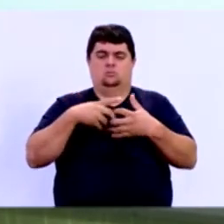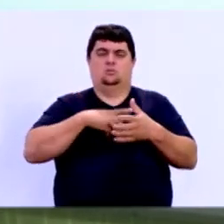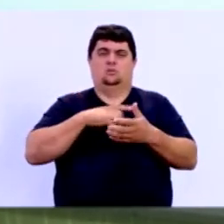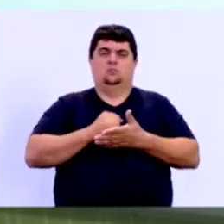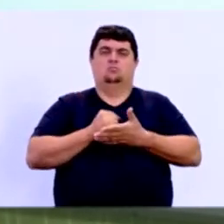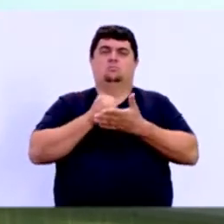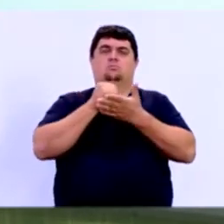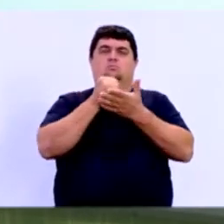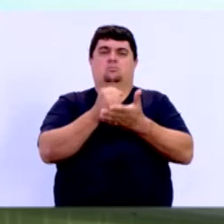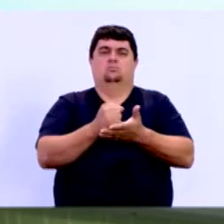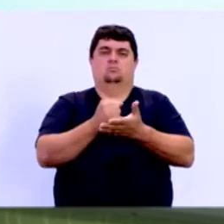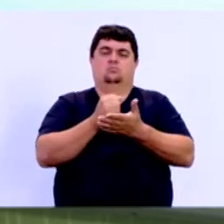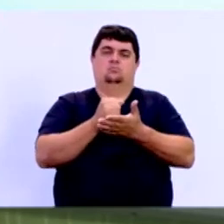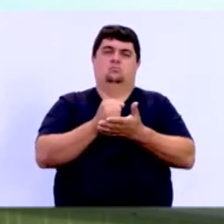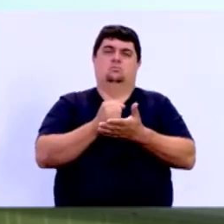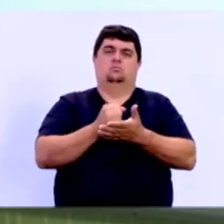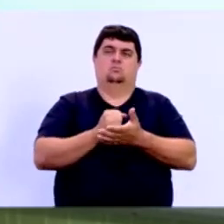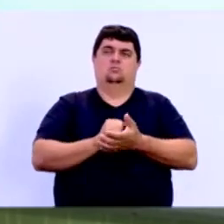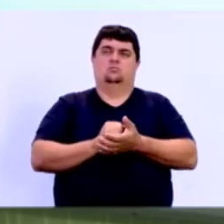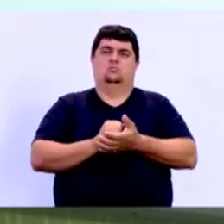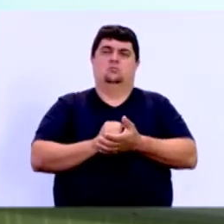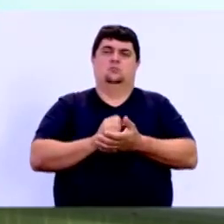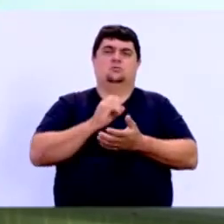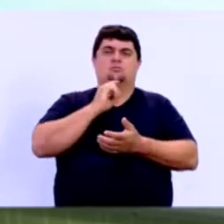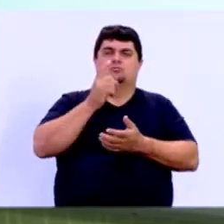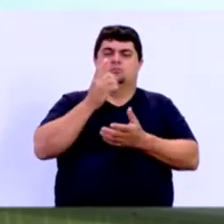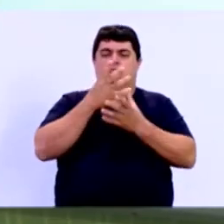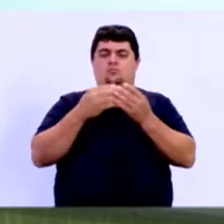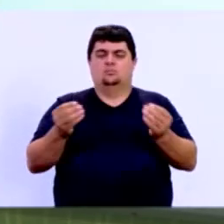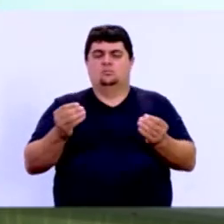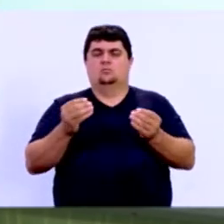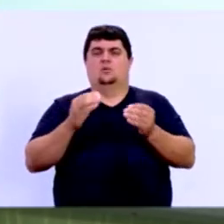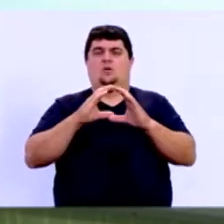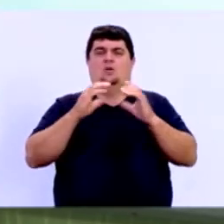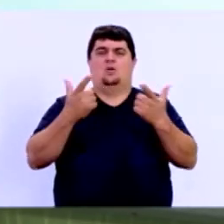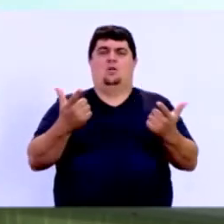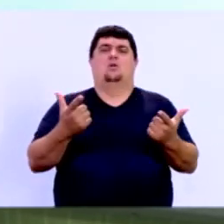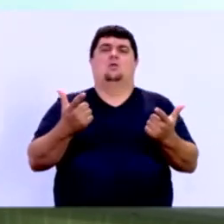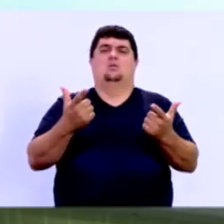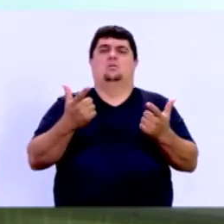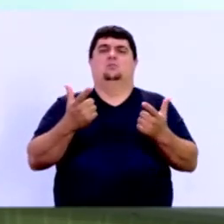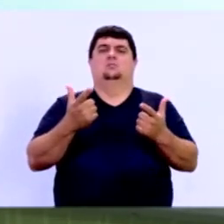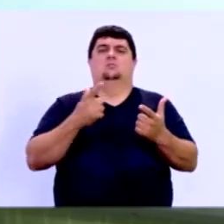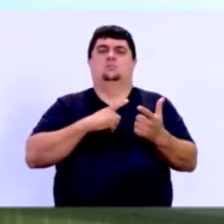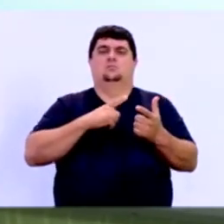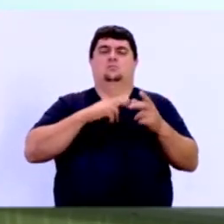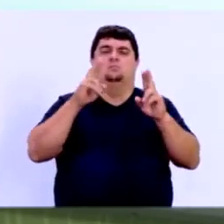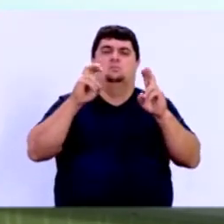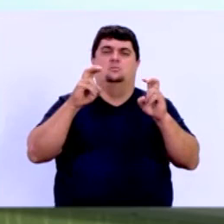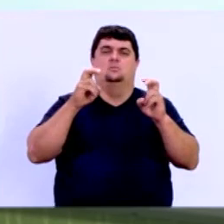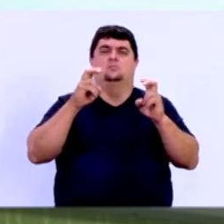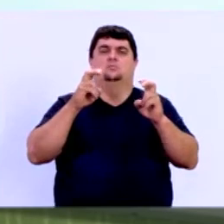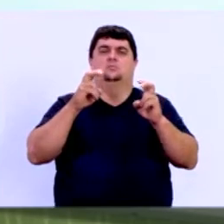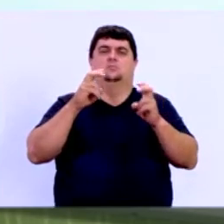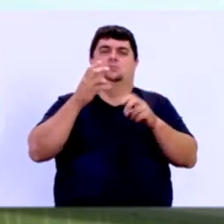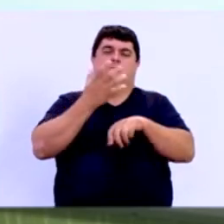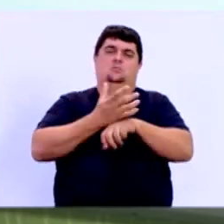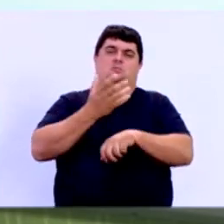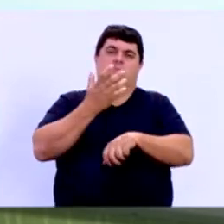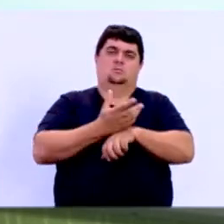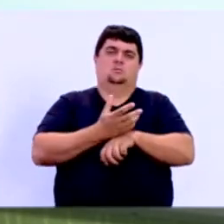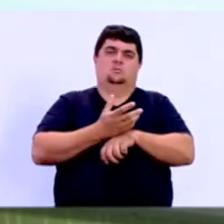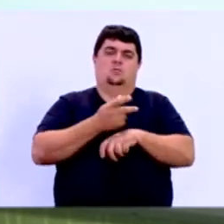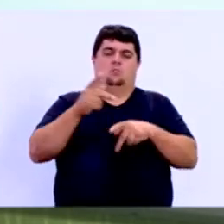vão ajudar vocês, caro aluno, a tirar dúvidas, esclarecer acerca do nosso tema, acerca da nossa disciplina